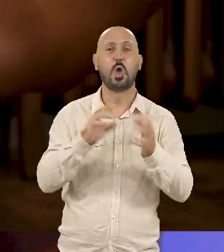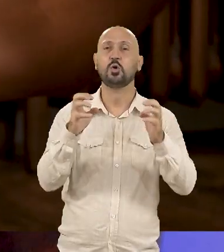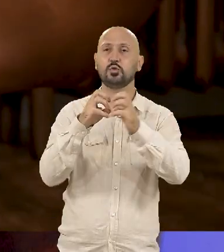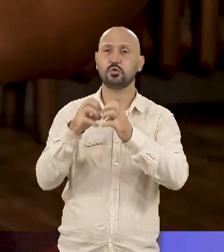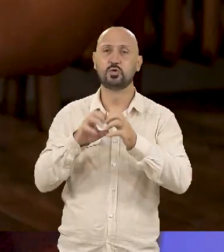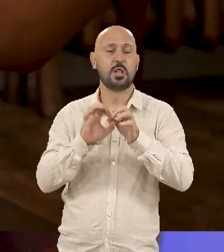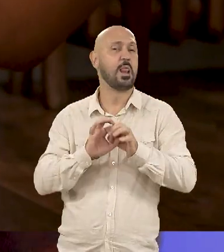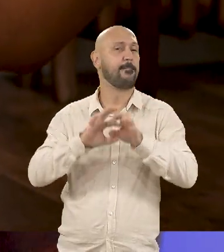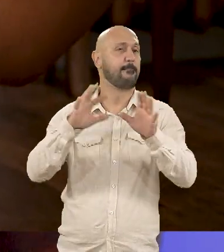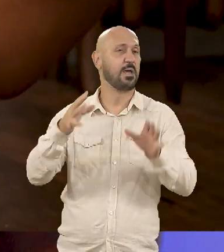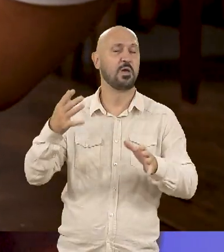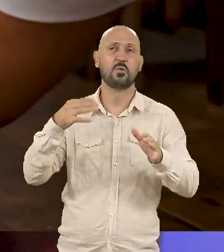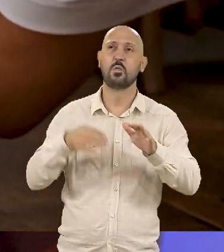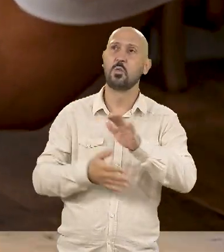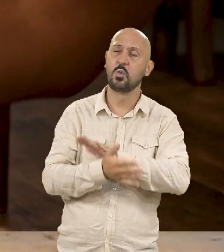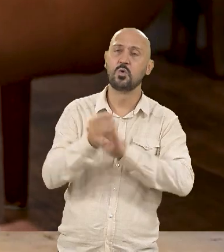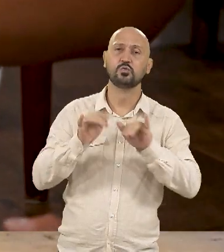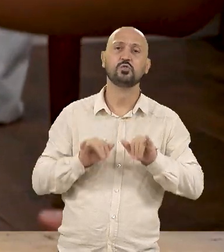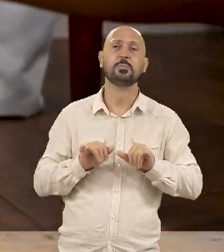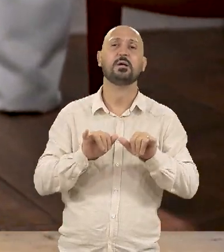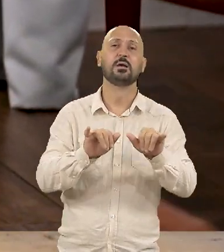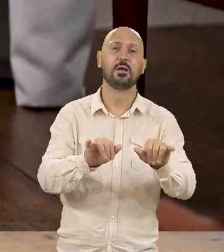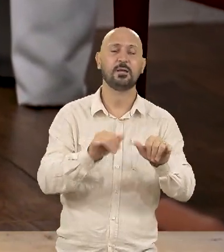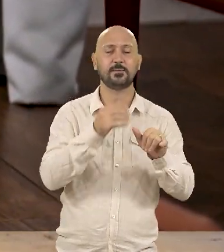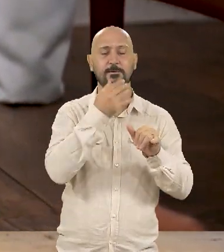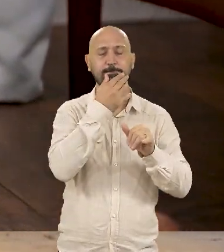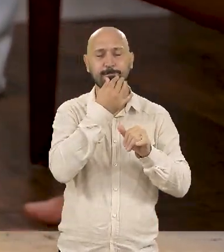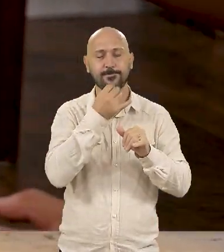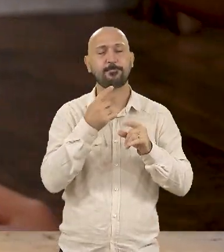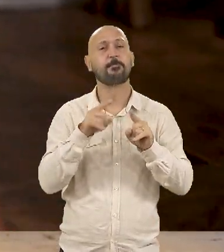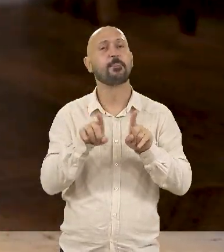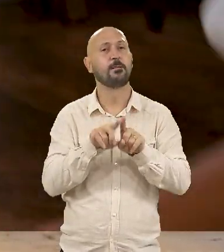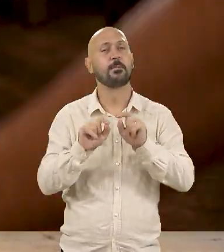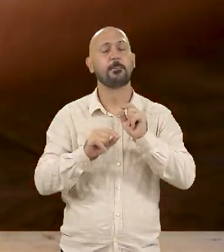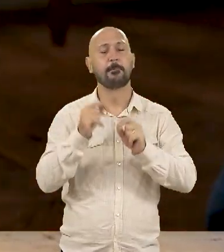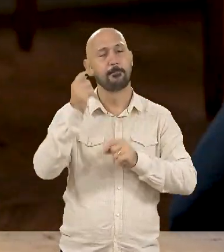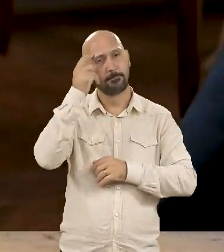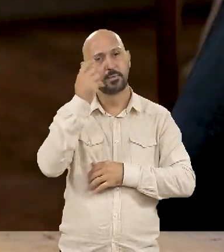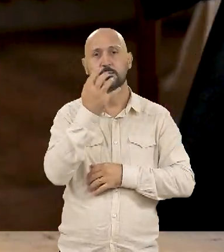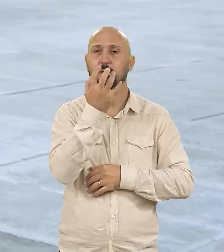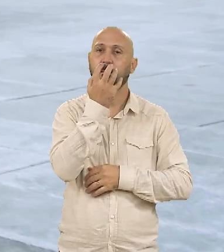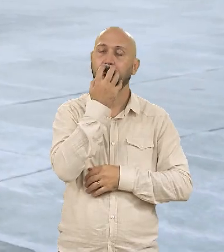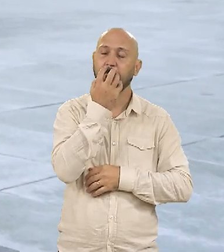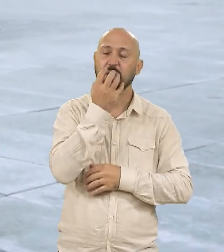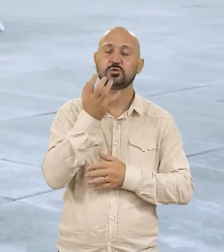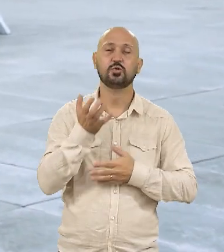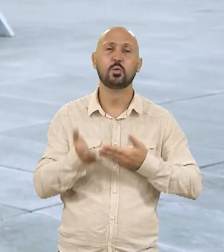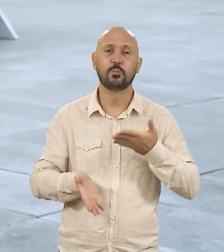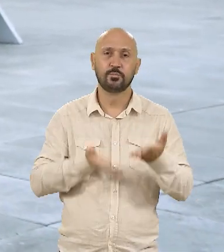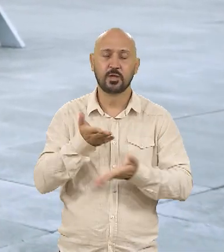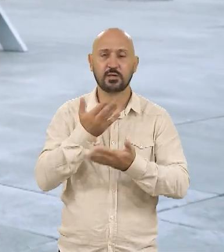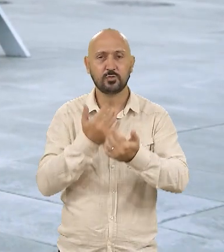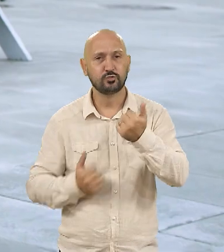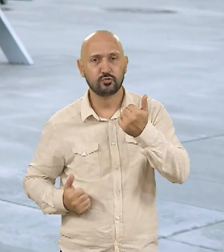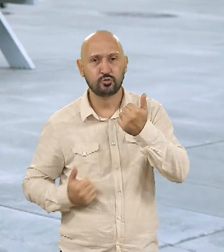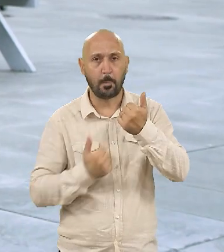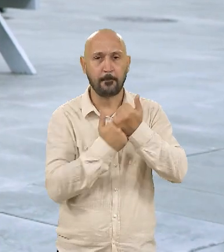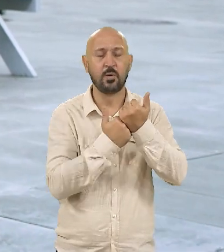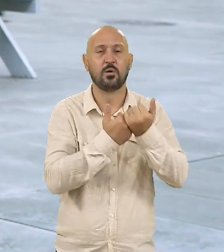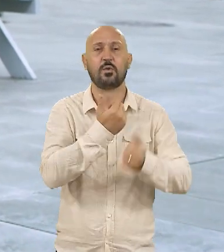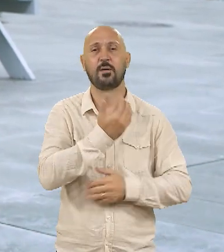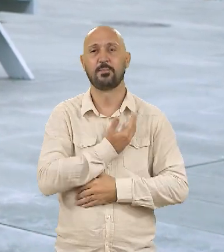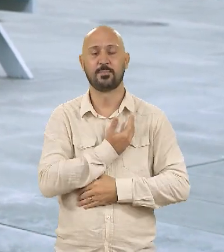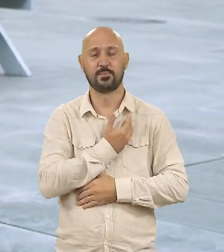pets também, de forma terapêutica, dêem um suporte como companhia para as famílias, mas é aquela linha tênue que nós